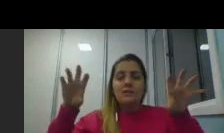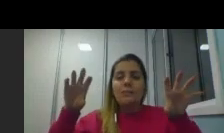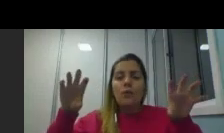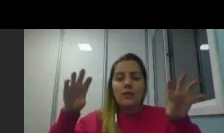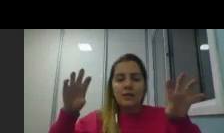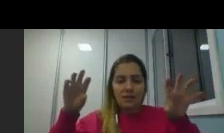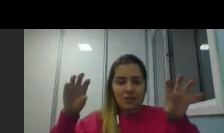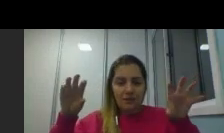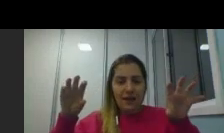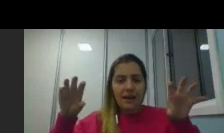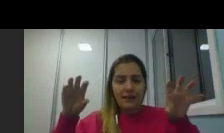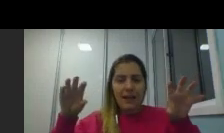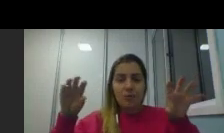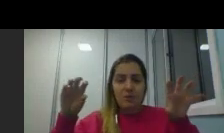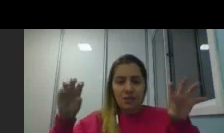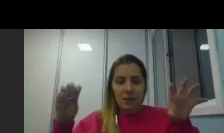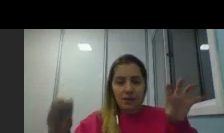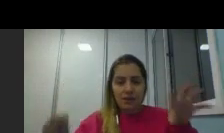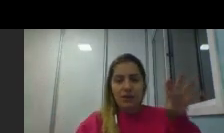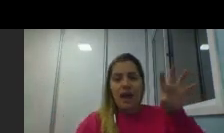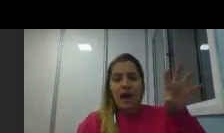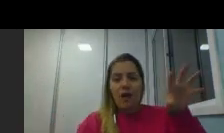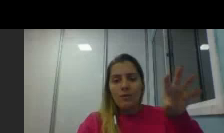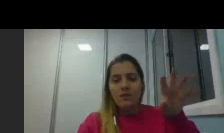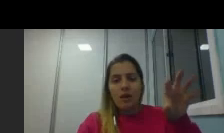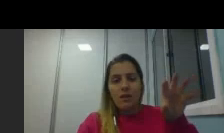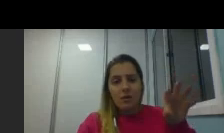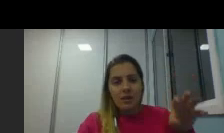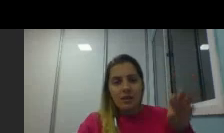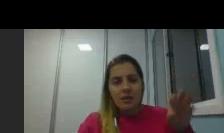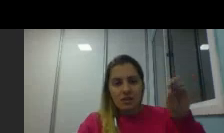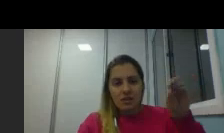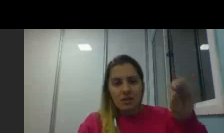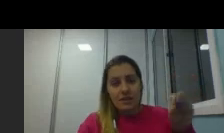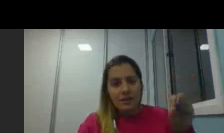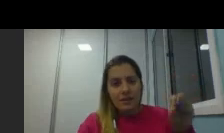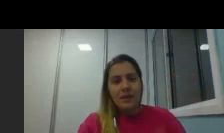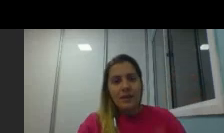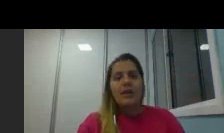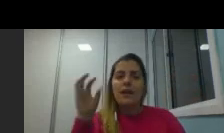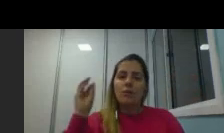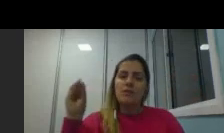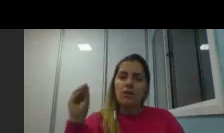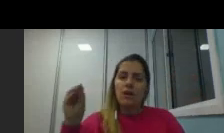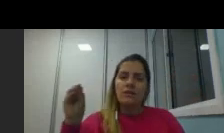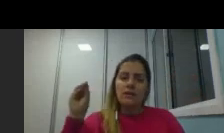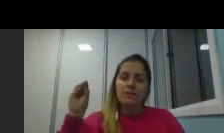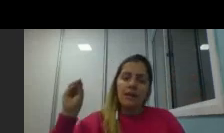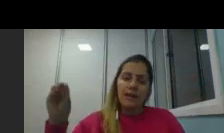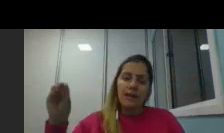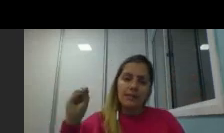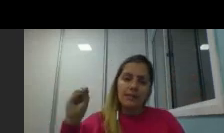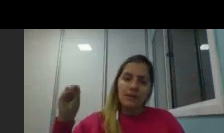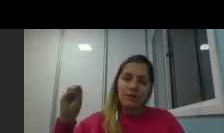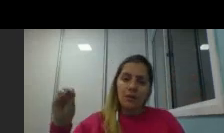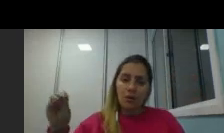duas linhagens puras que a gente fala, tá? De homozigoses. A homozigose dominante lisa e a